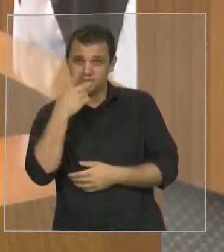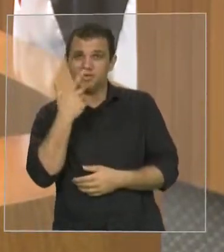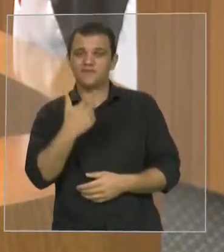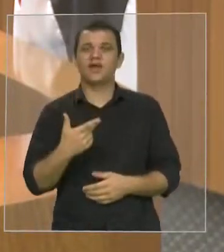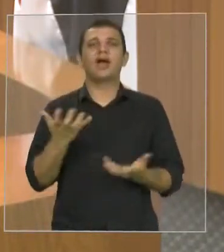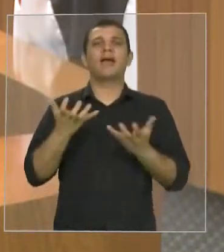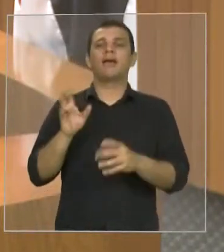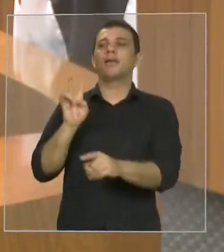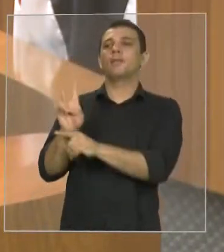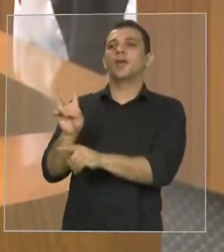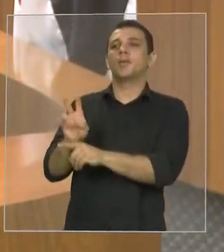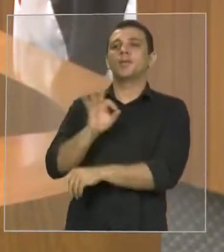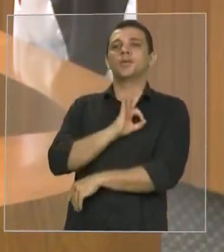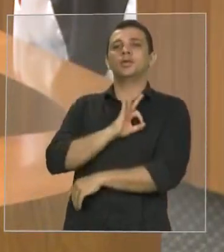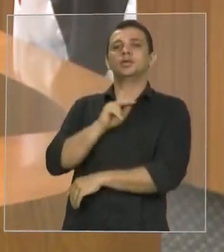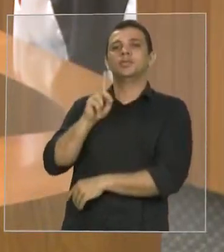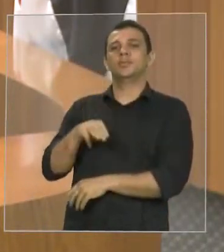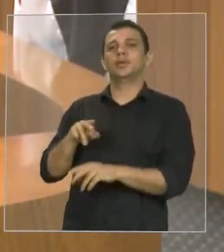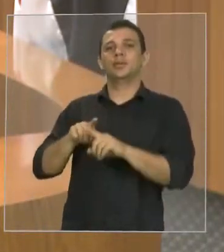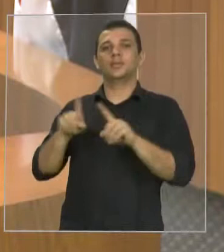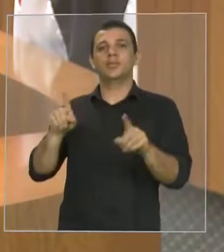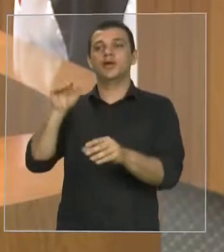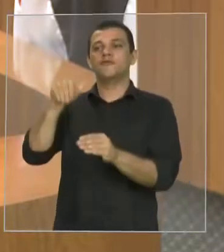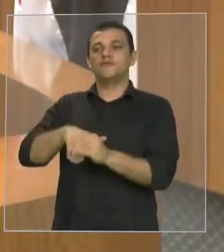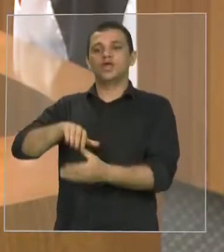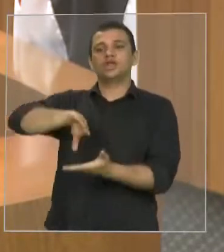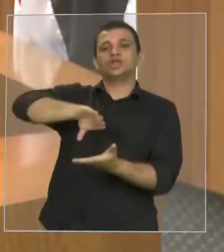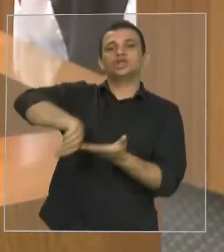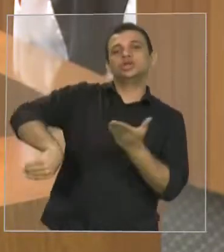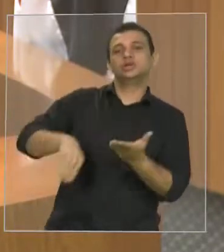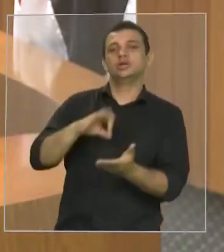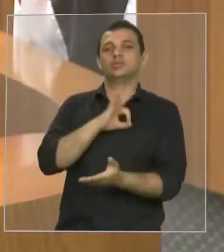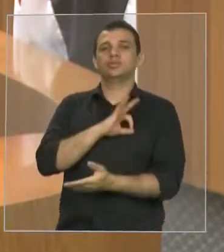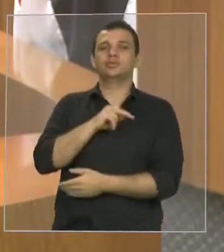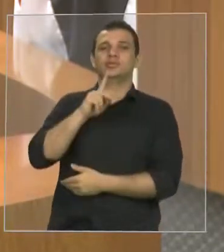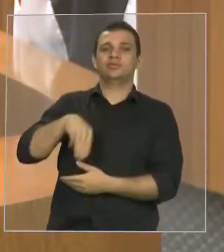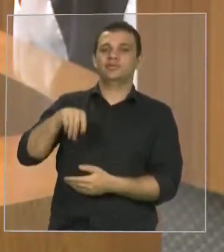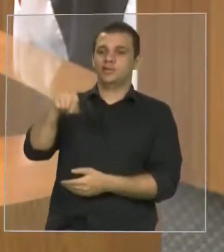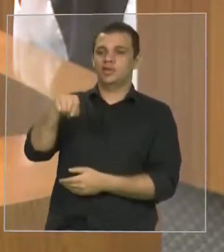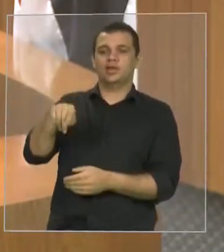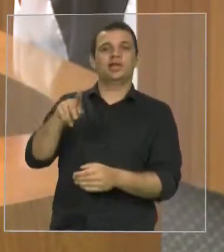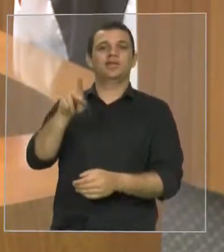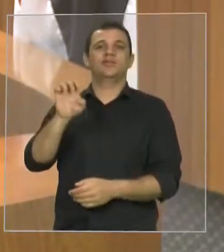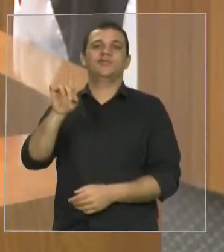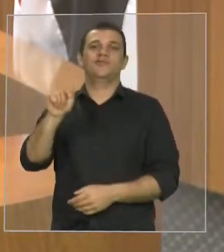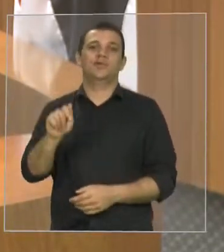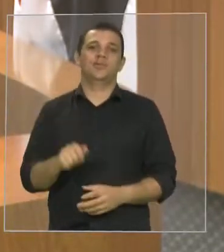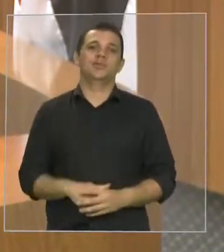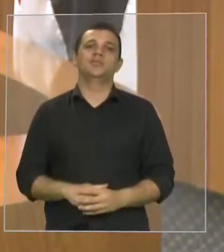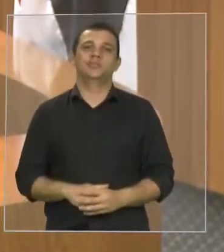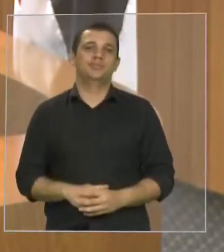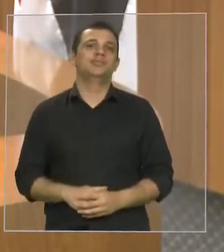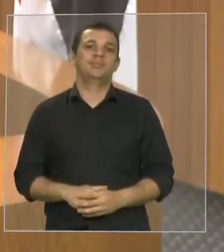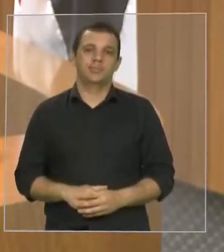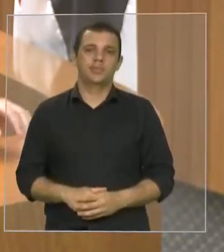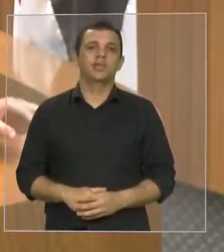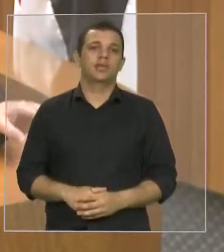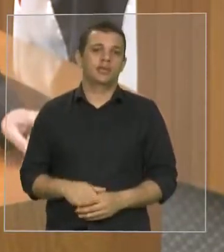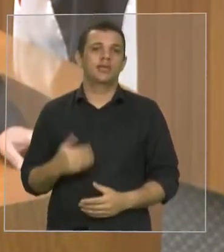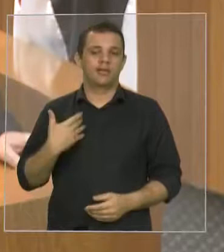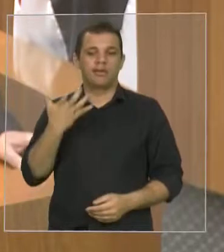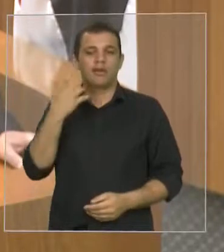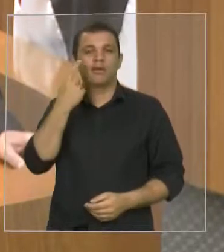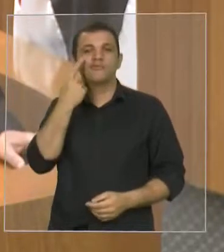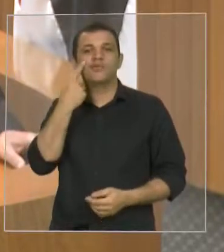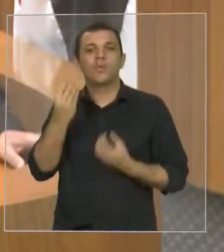Militar, votando aqui para retirar o representante do policial militar do fundo de pensão e aposentadoria. Eu quero ver como é que vai se posicionar